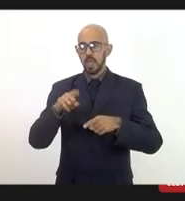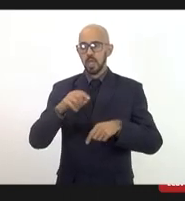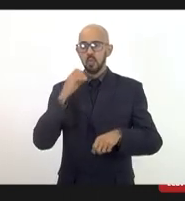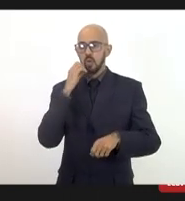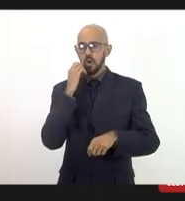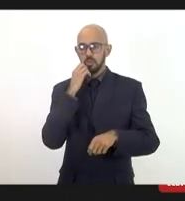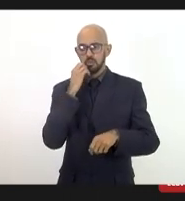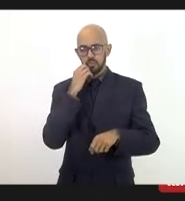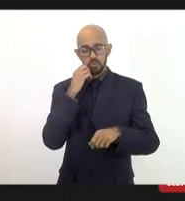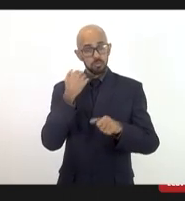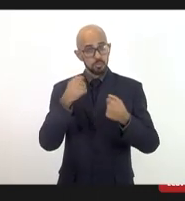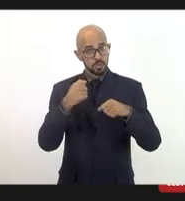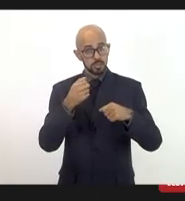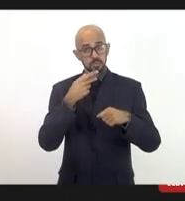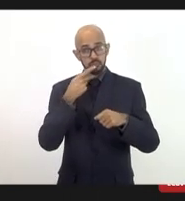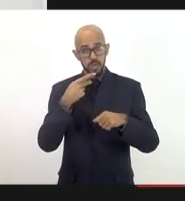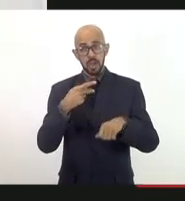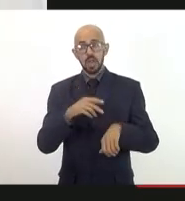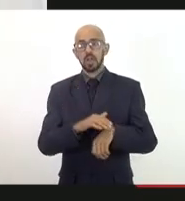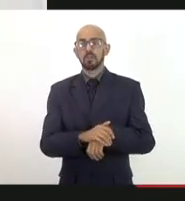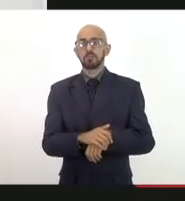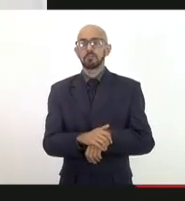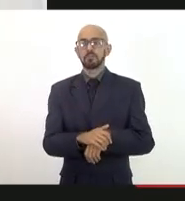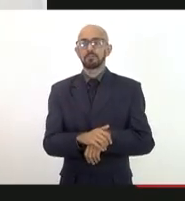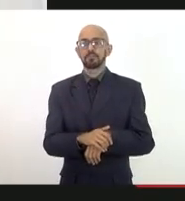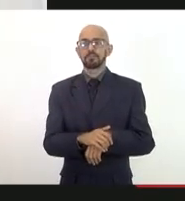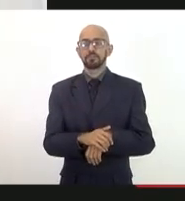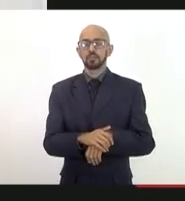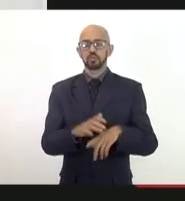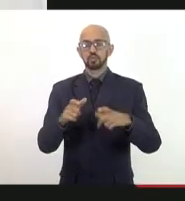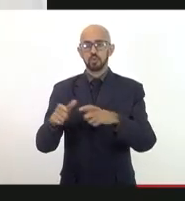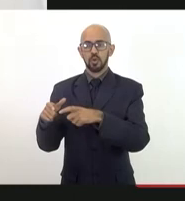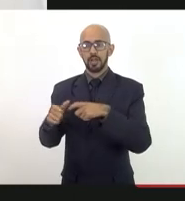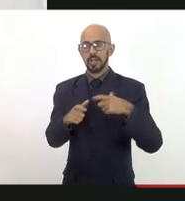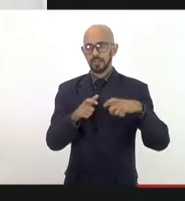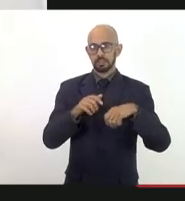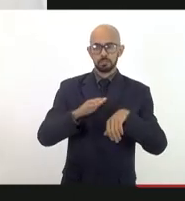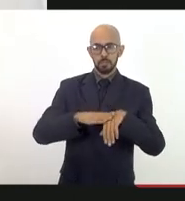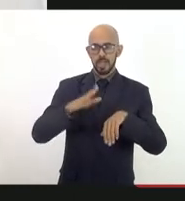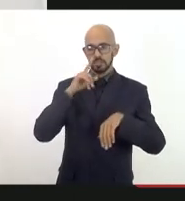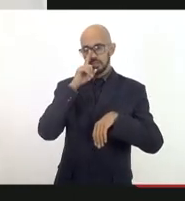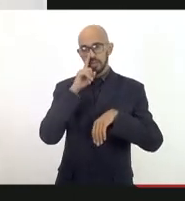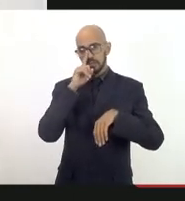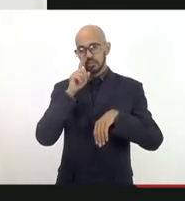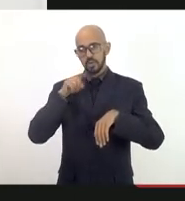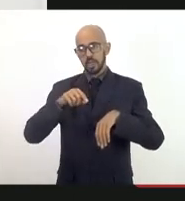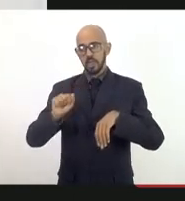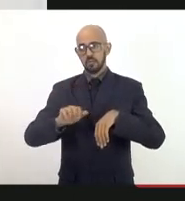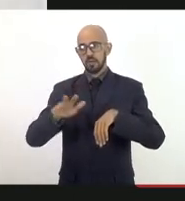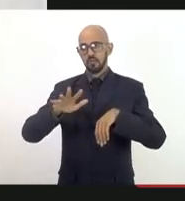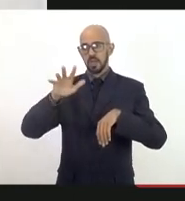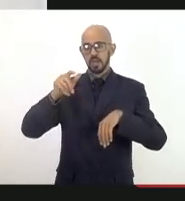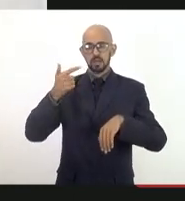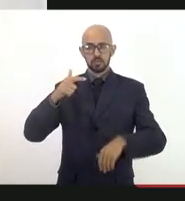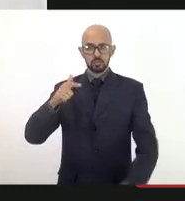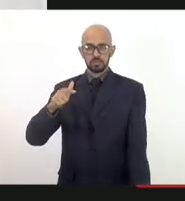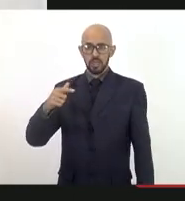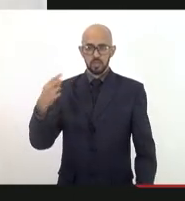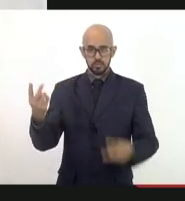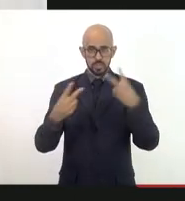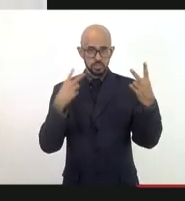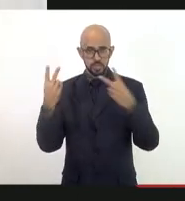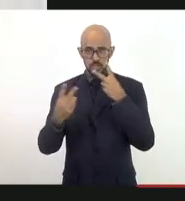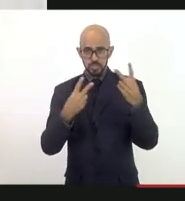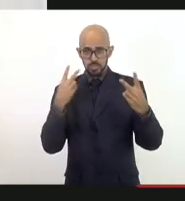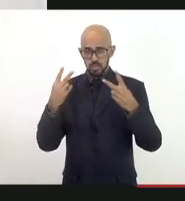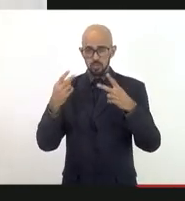ser dito, deputada Marta Rocha, as áreas de maior risco são as favelas. As pessoas vivem sem ventilação, enfim, eu não vou repetir aqui tudo que